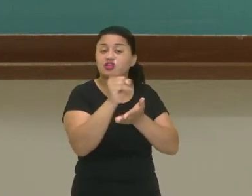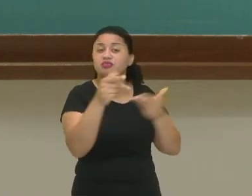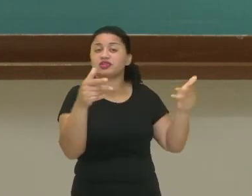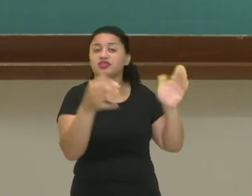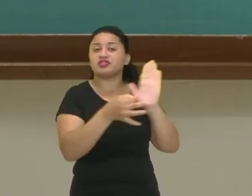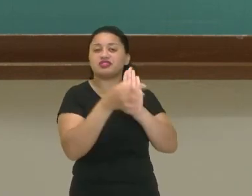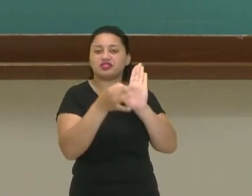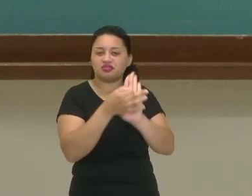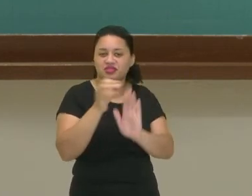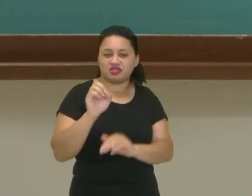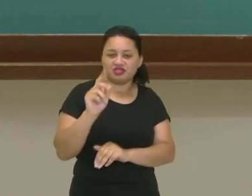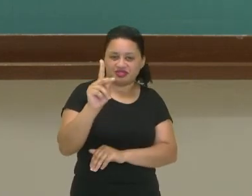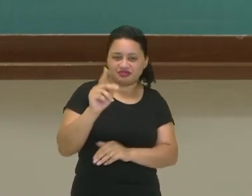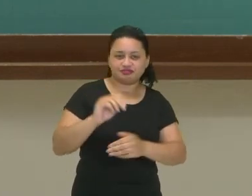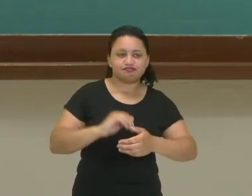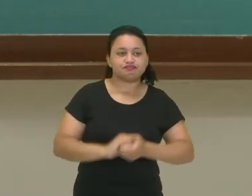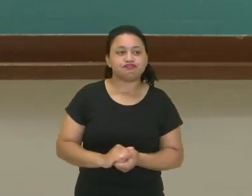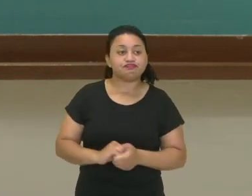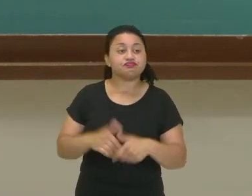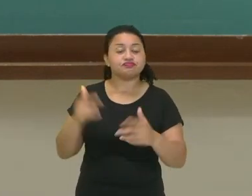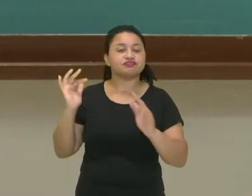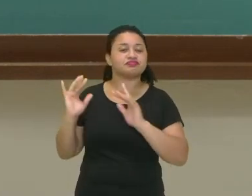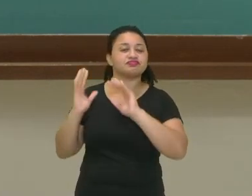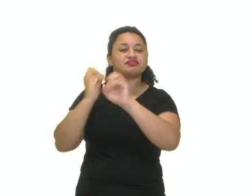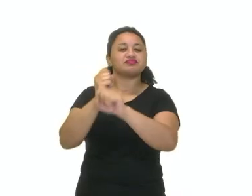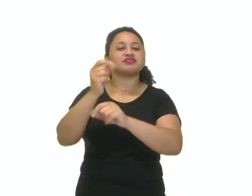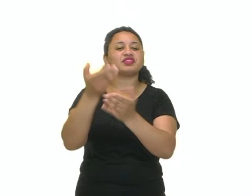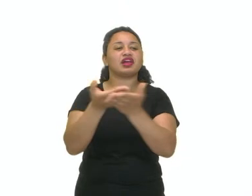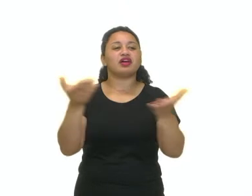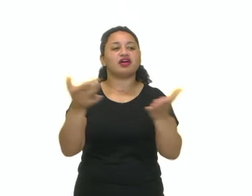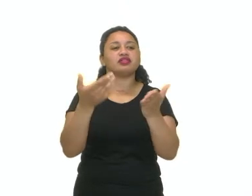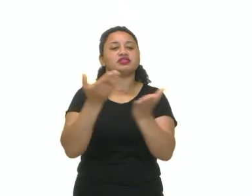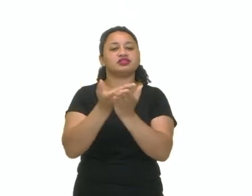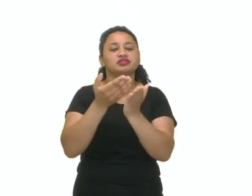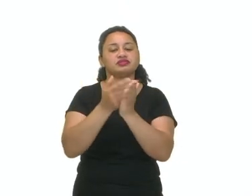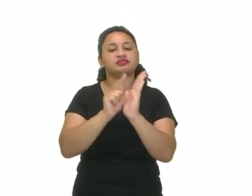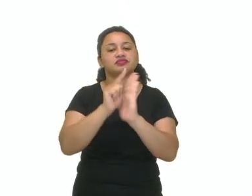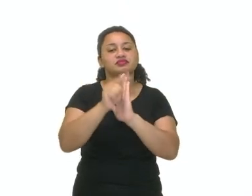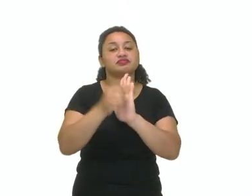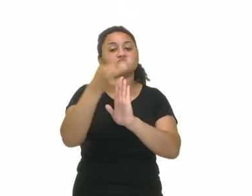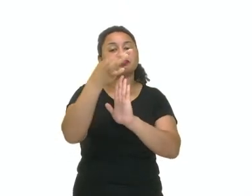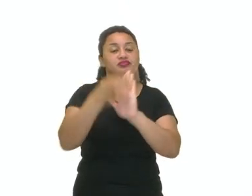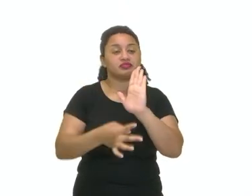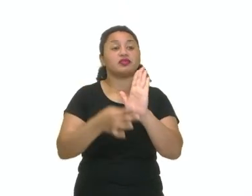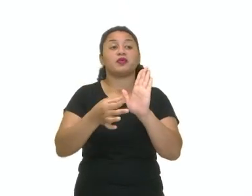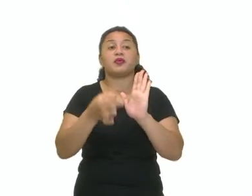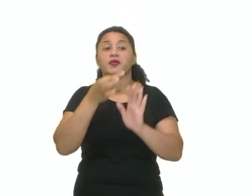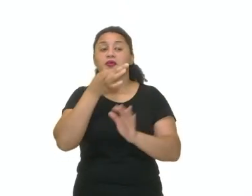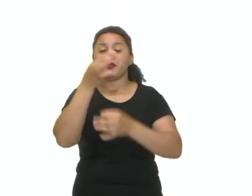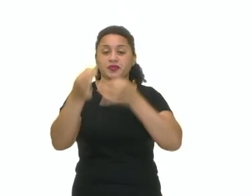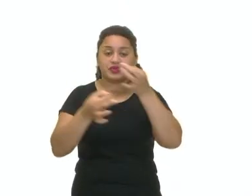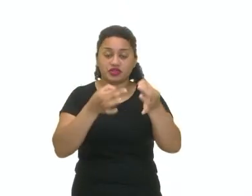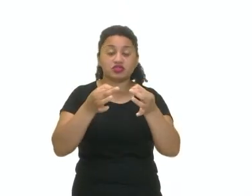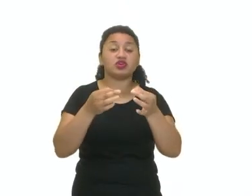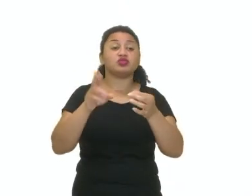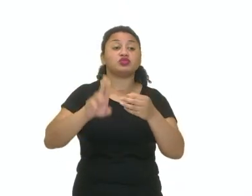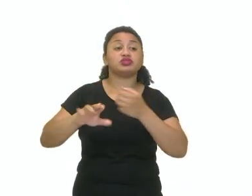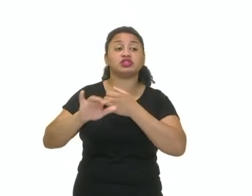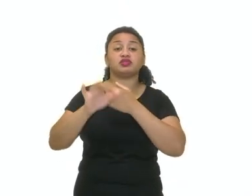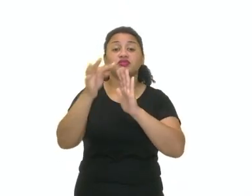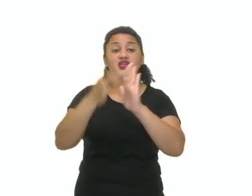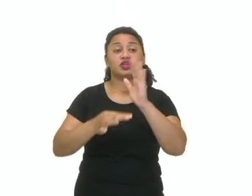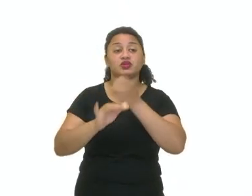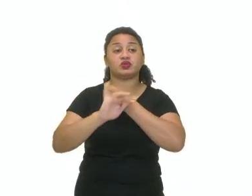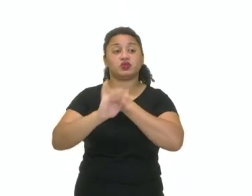argumentos. Belezinha? Então, nesta aula, meus queridos, estudamos o gênero textual opinativo a partir de uma crônica. Aprendemos